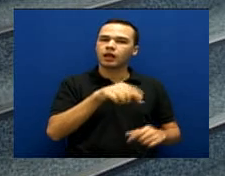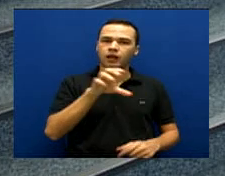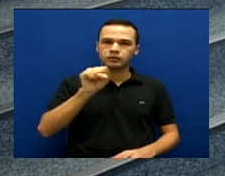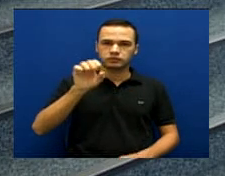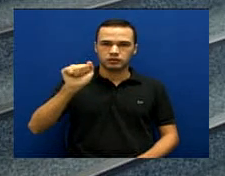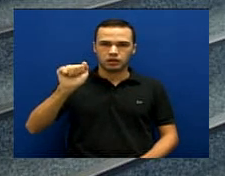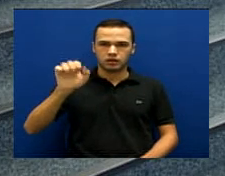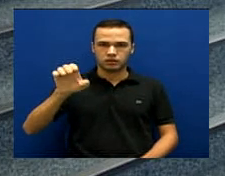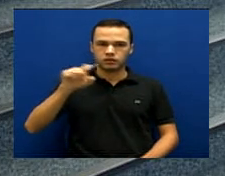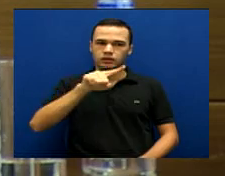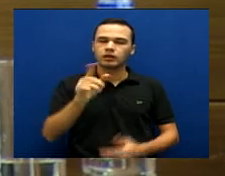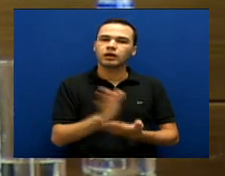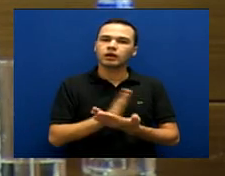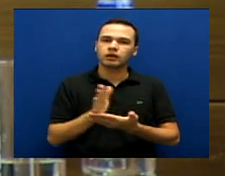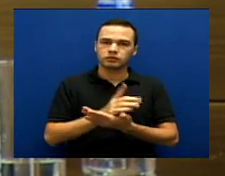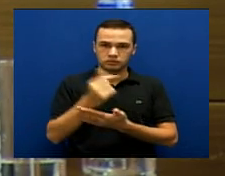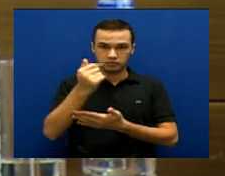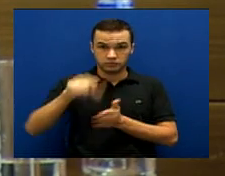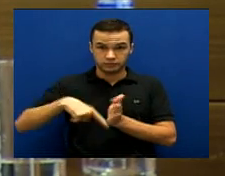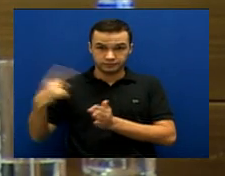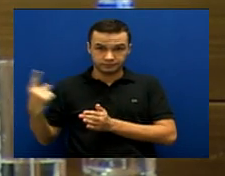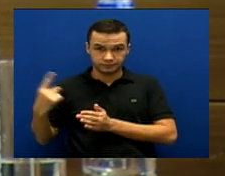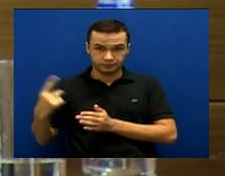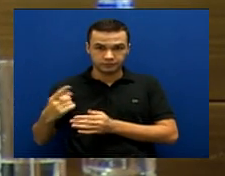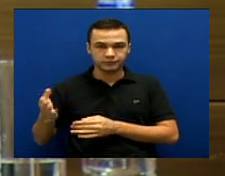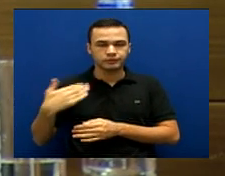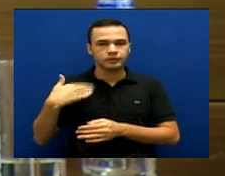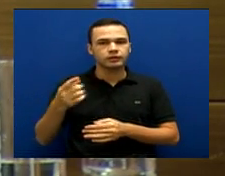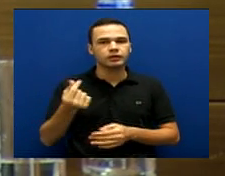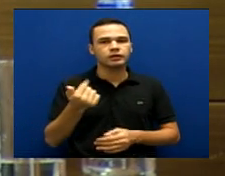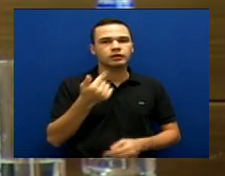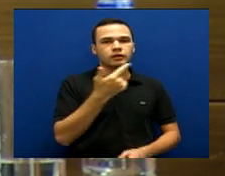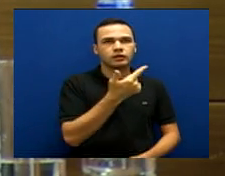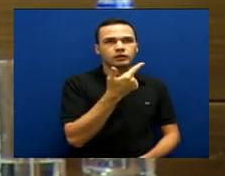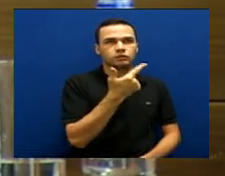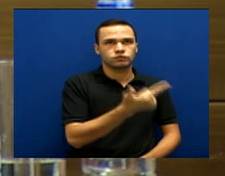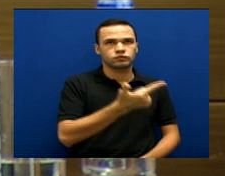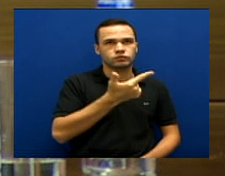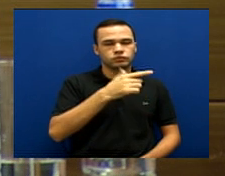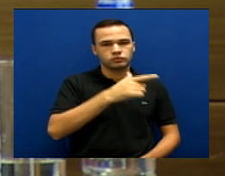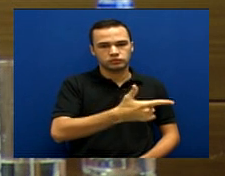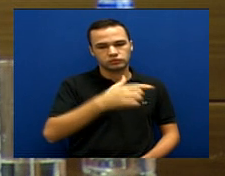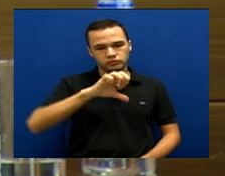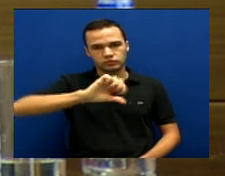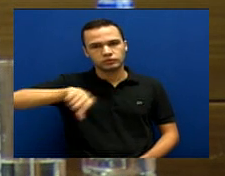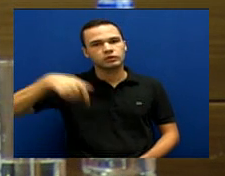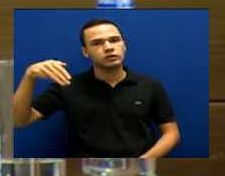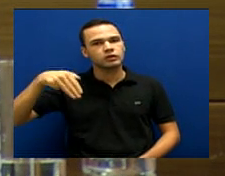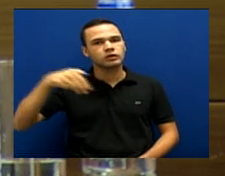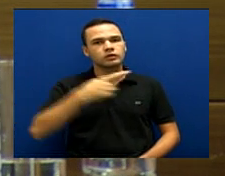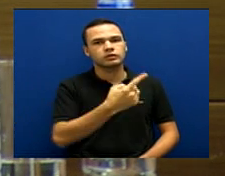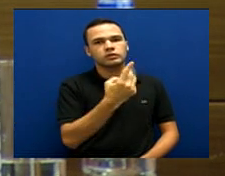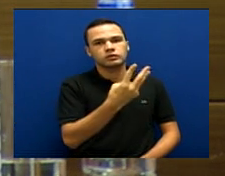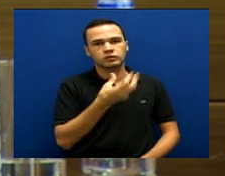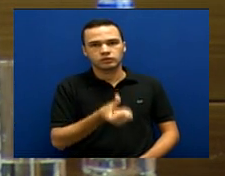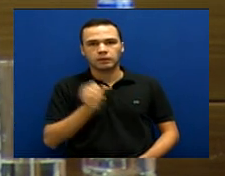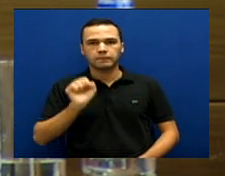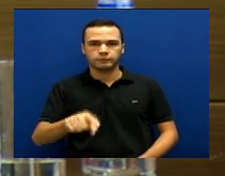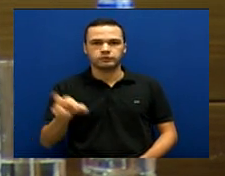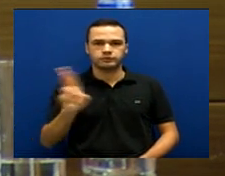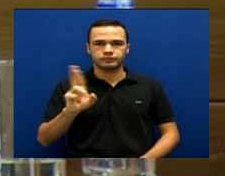em receitas primárias da ordem de 229 milhões e cento e trinta e seis mil